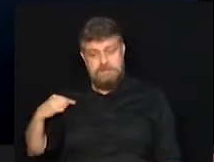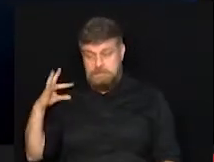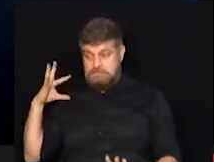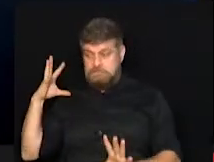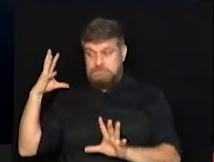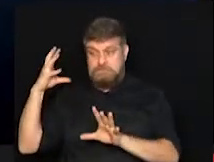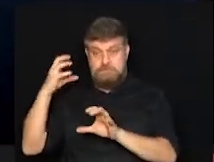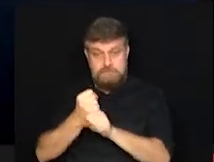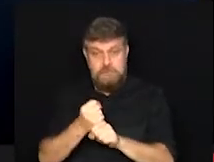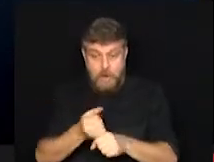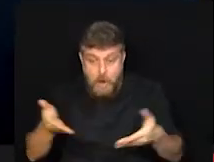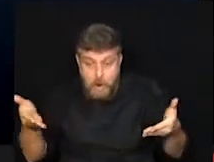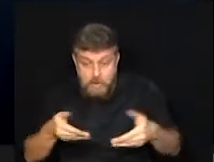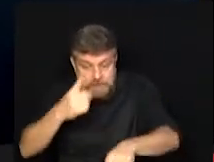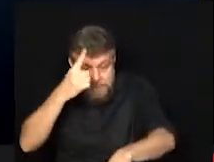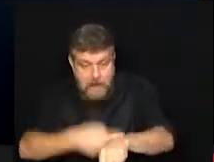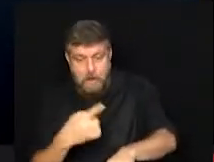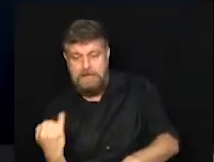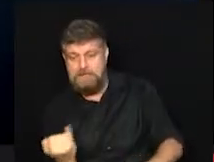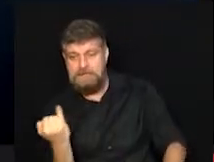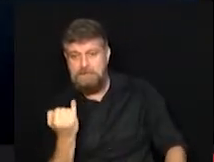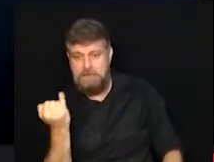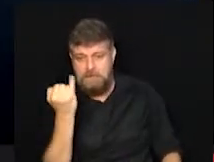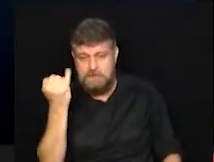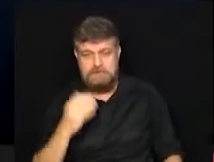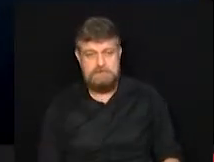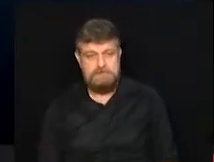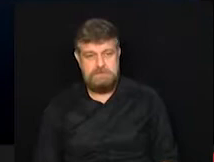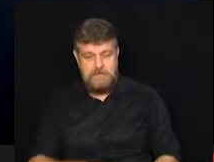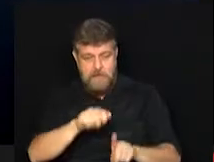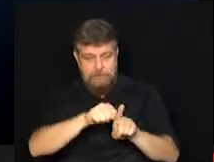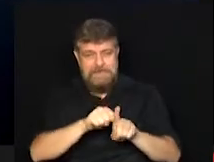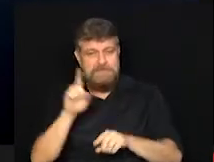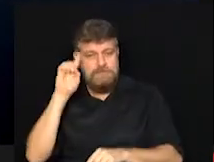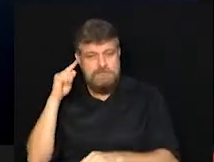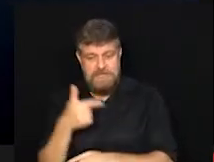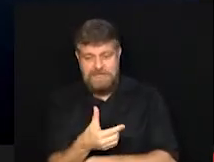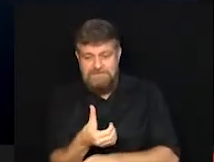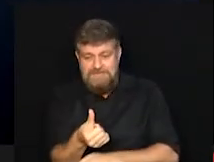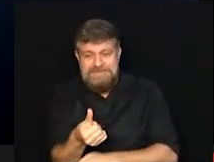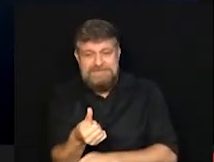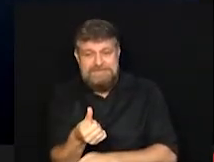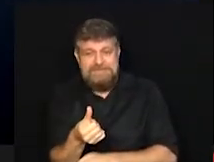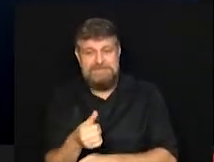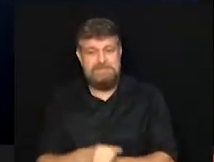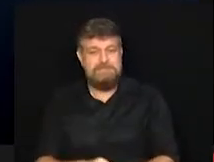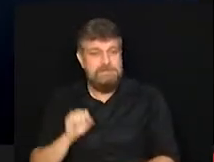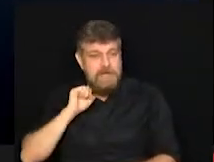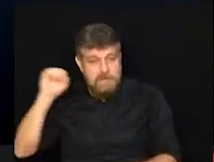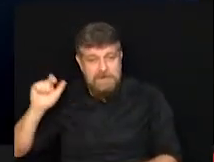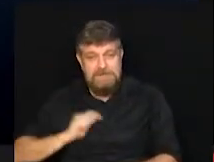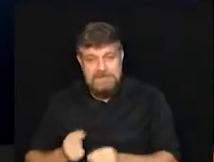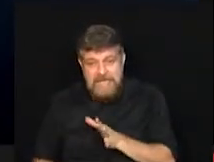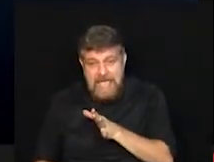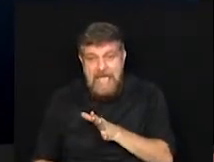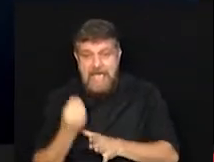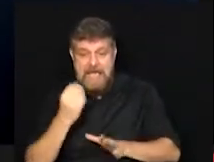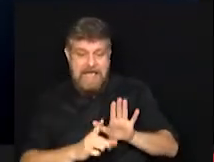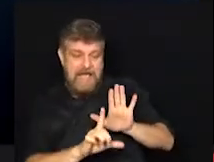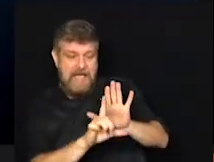tão importante e exatamente nesse mês, no dia 26, a lei de criação do